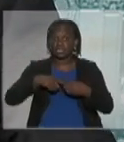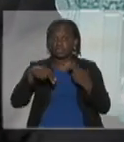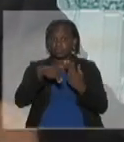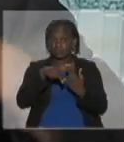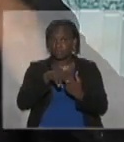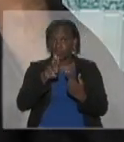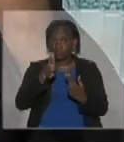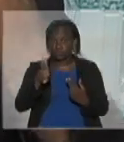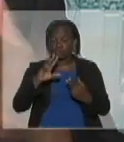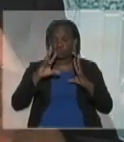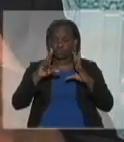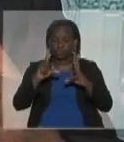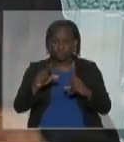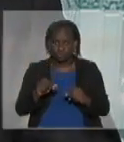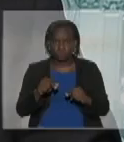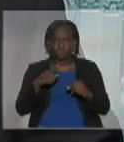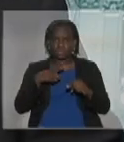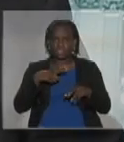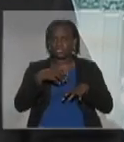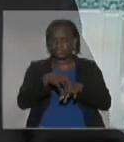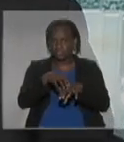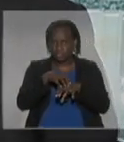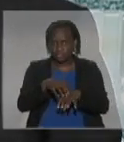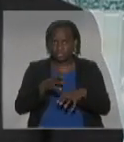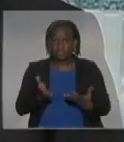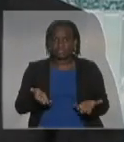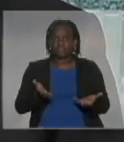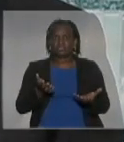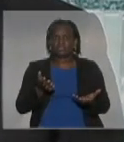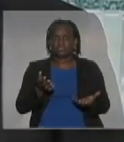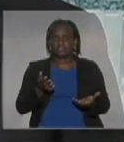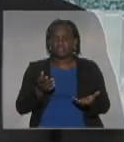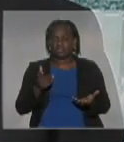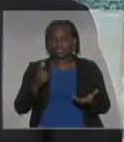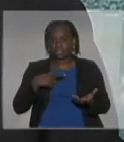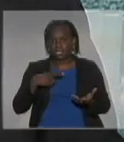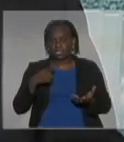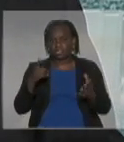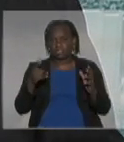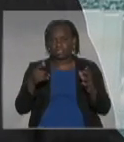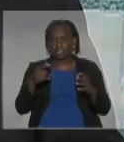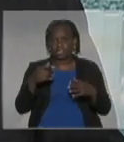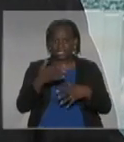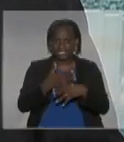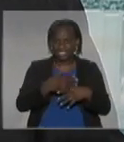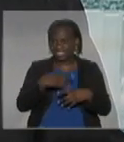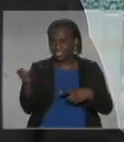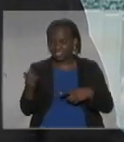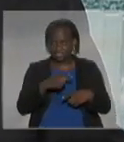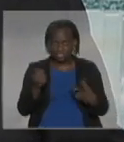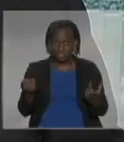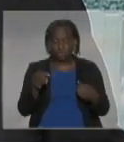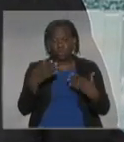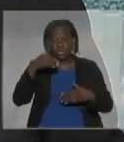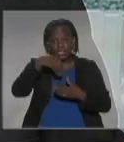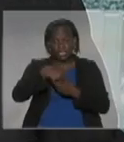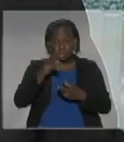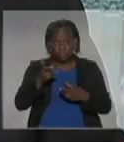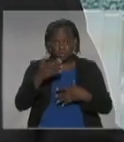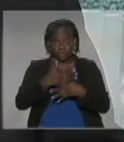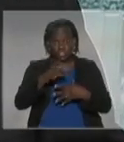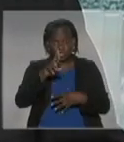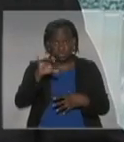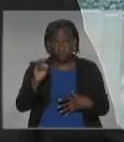no bilhete único em todos os modais, seja em linhas intermunicipais, seja com